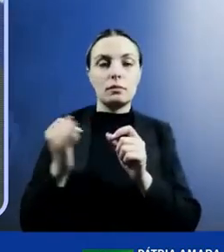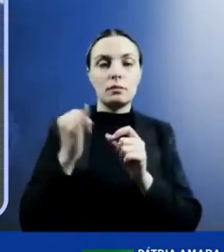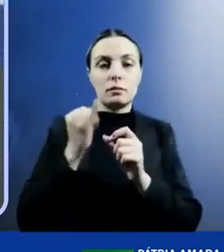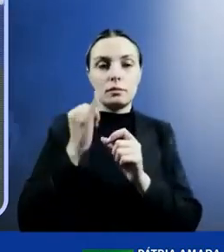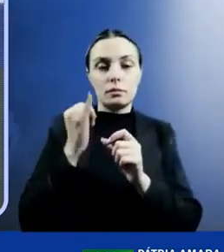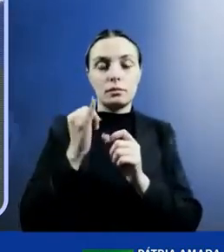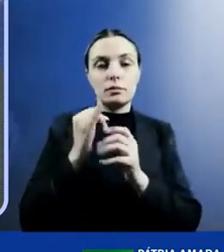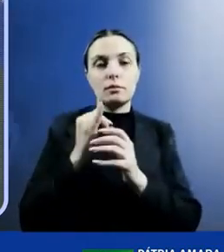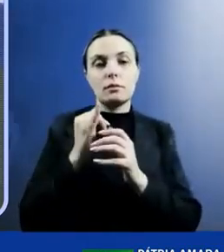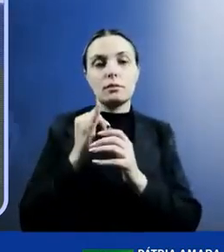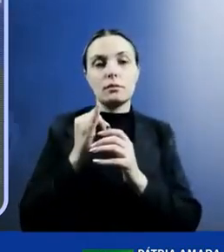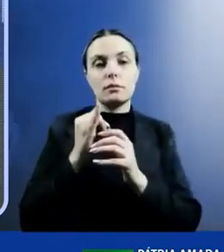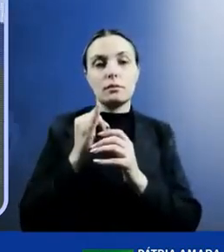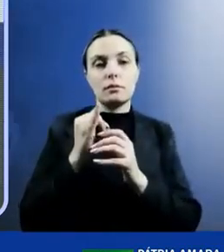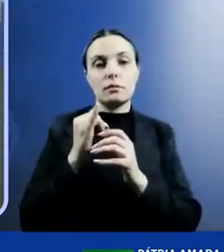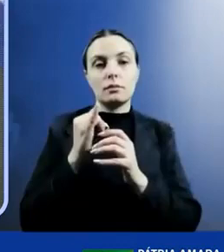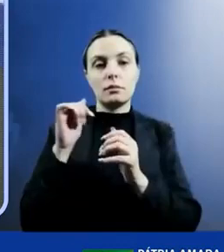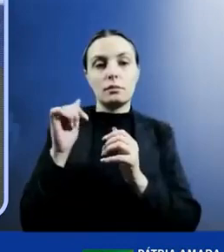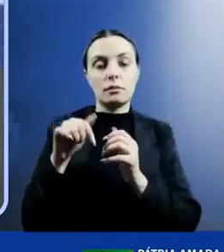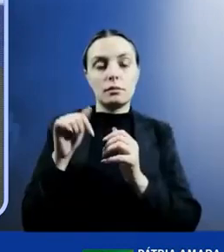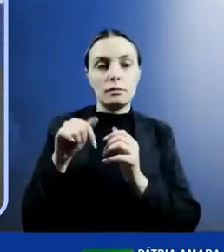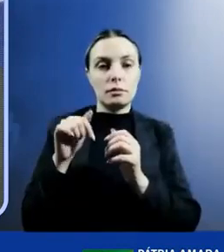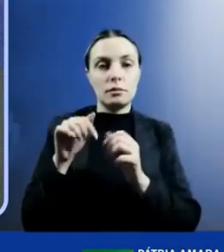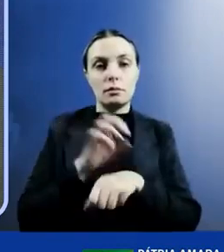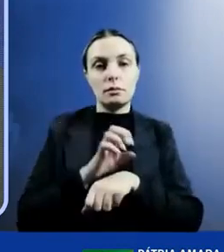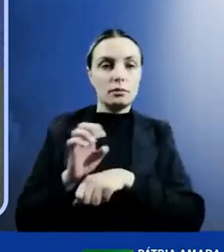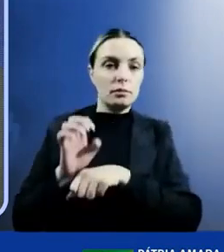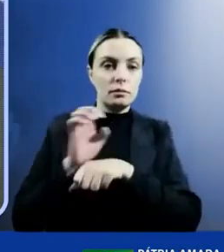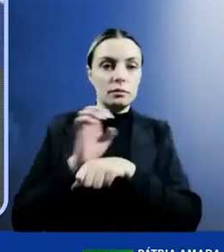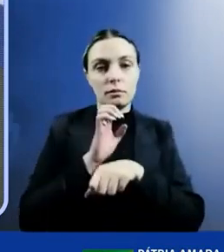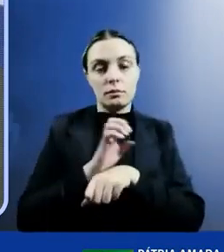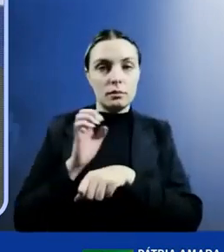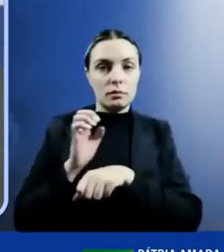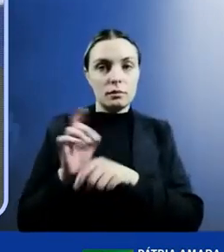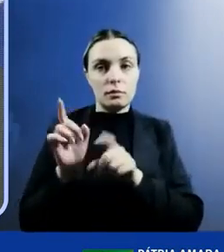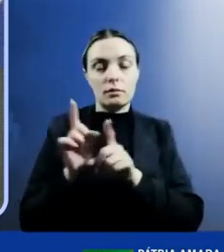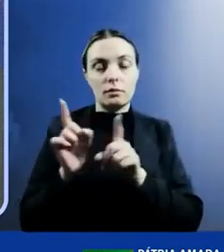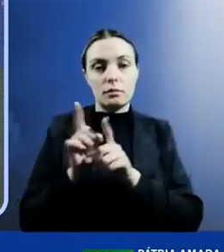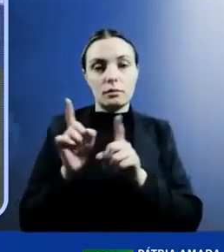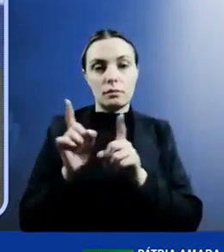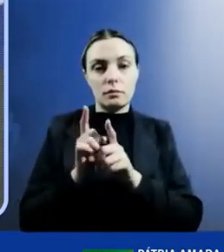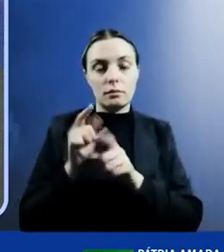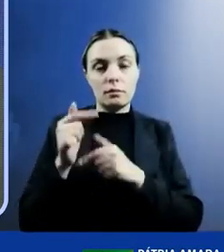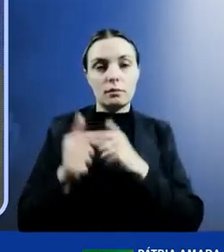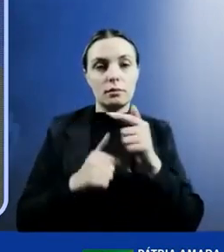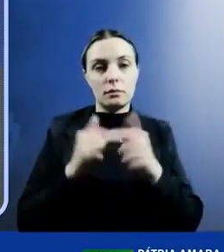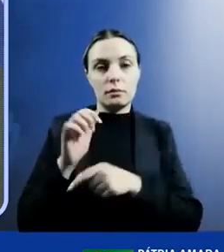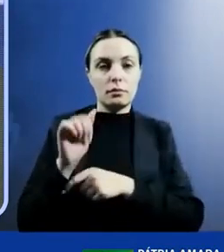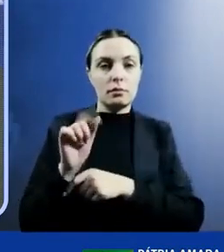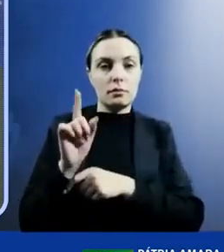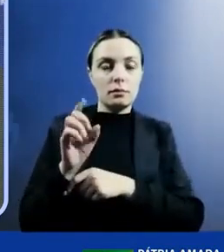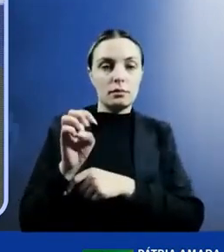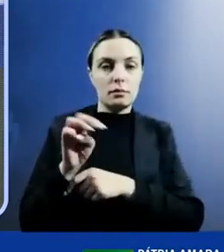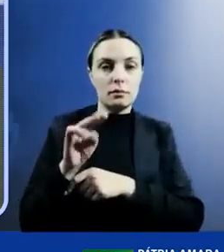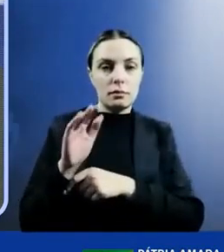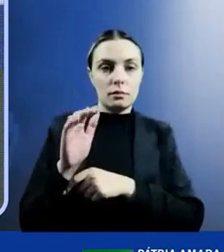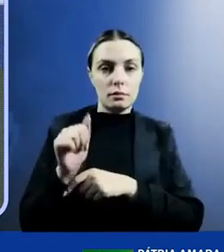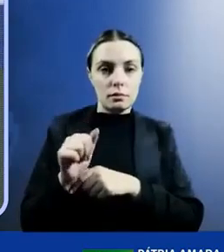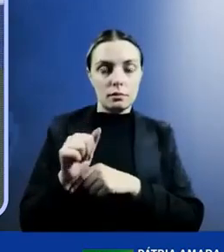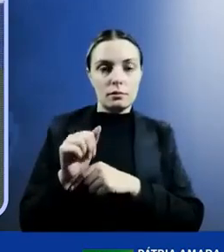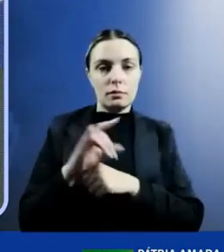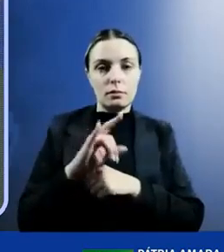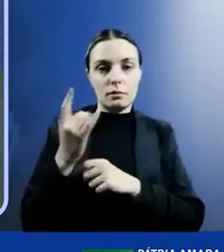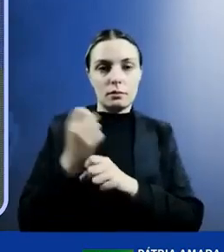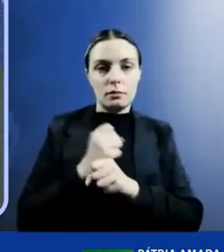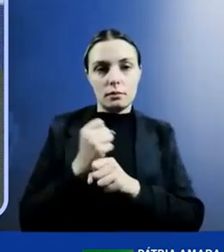dessa articulação entre os estados e, particularmente, o trabalho da ABEMA nesse sentido nos últimos anos.